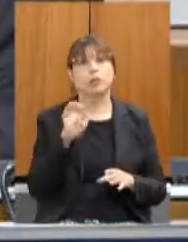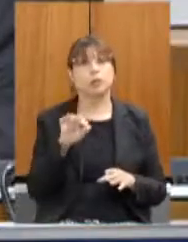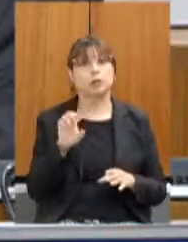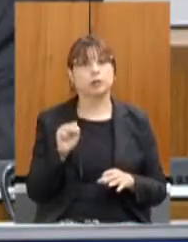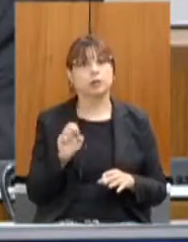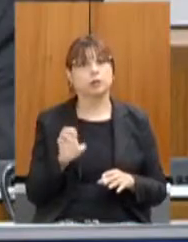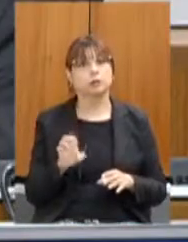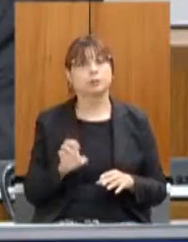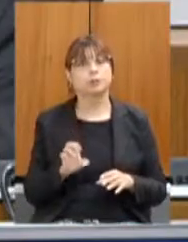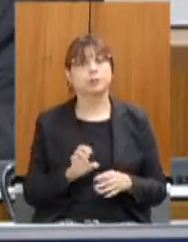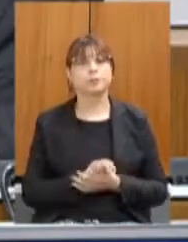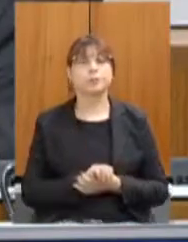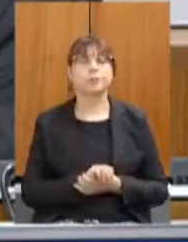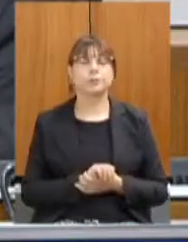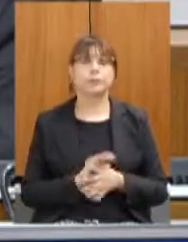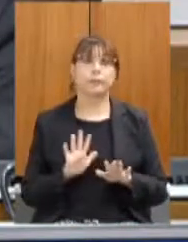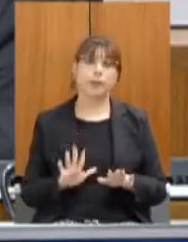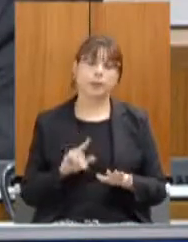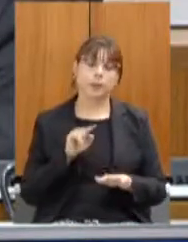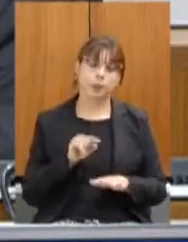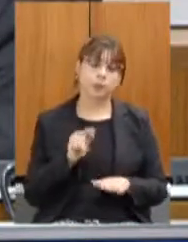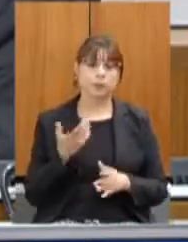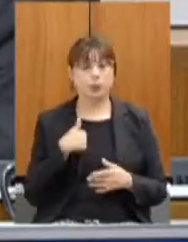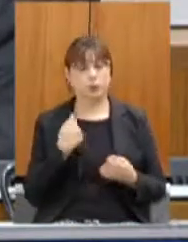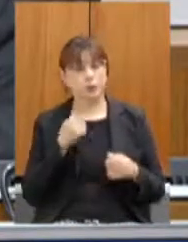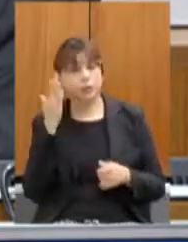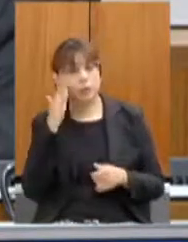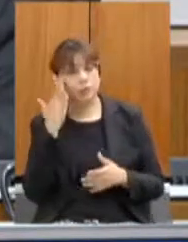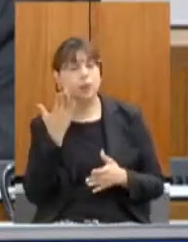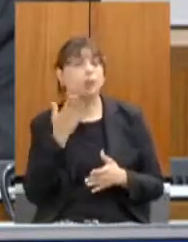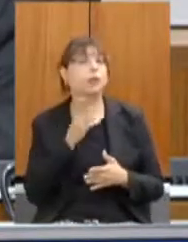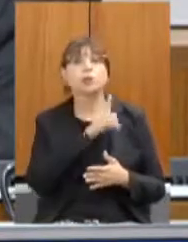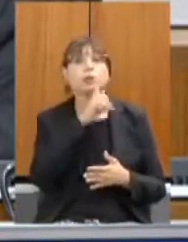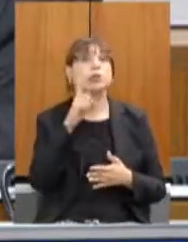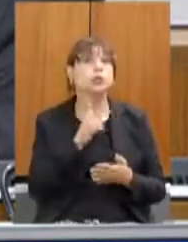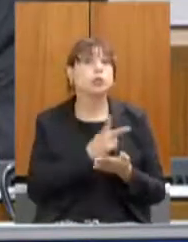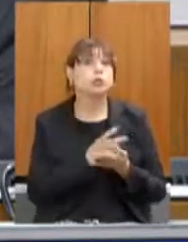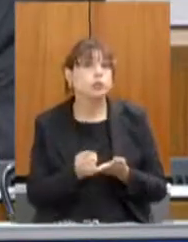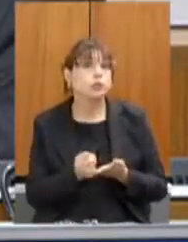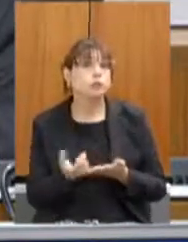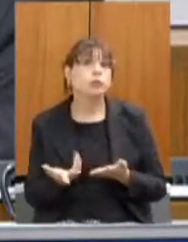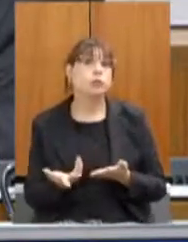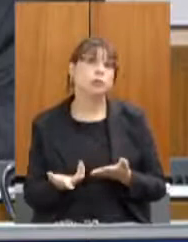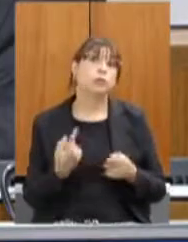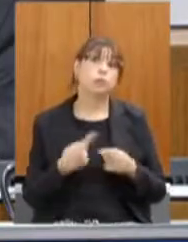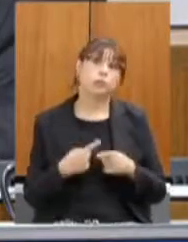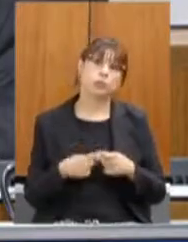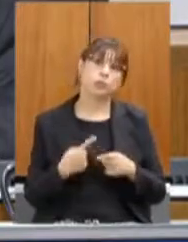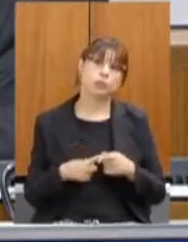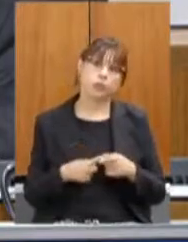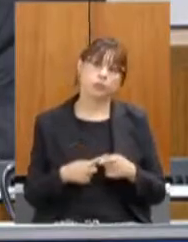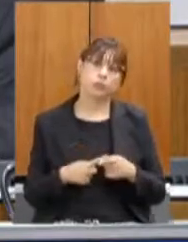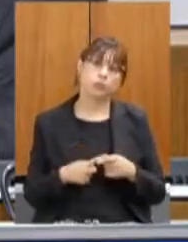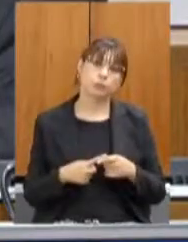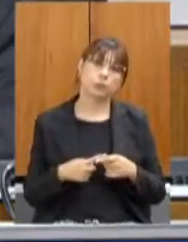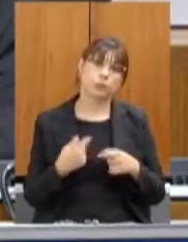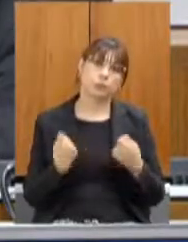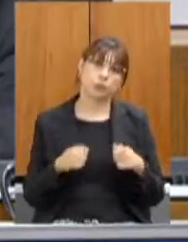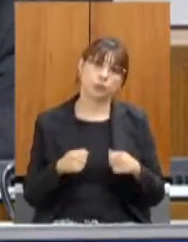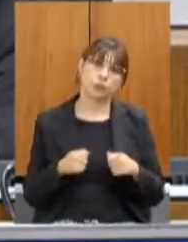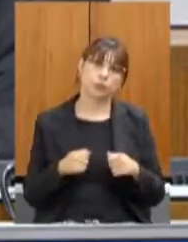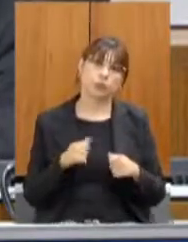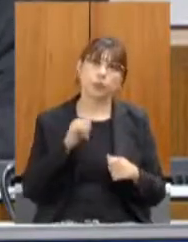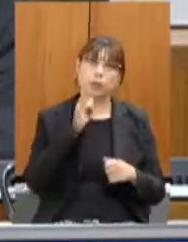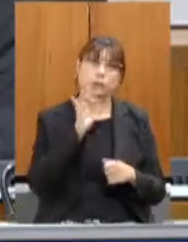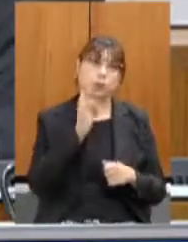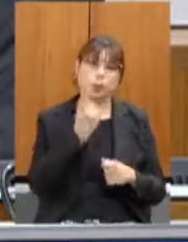relação aos testes e eu preciso saber o tempo de validade para nós é fundamental Porque tem uma necessidade de centralização se